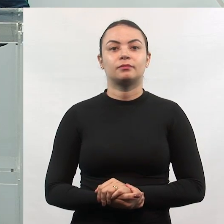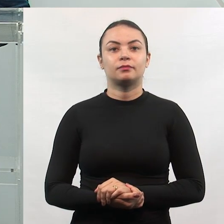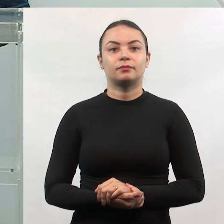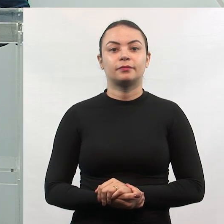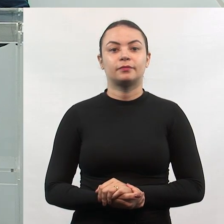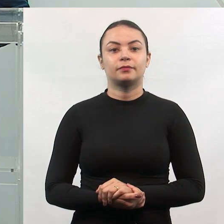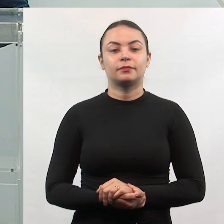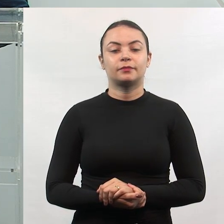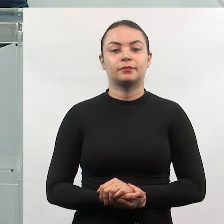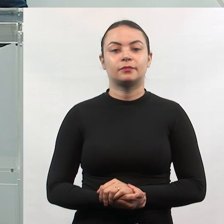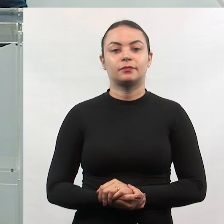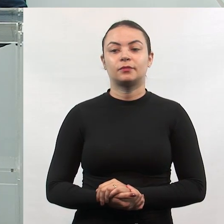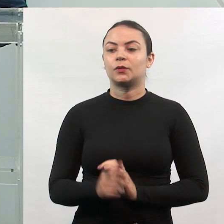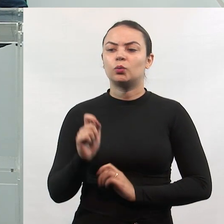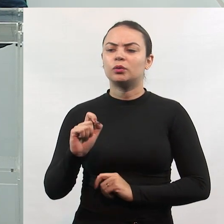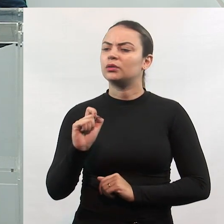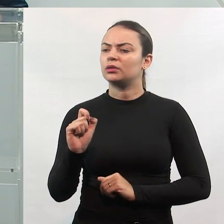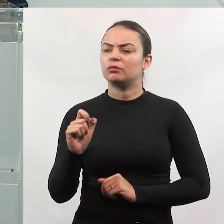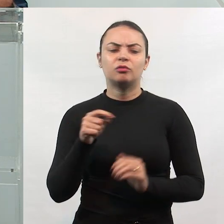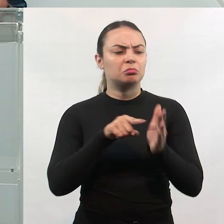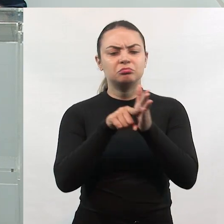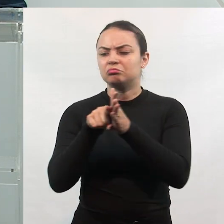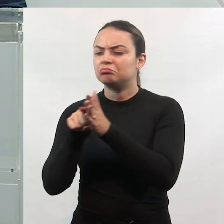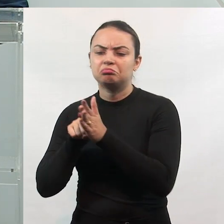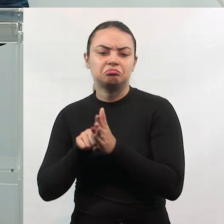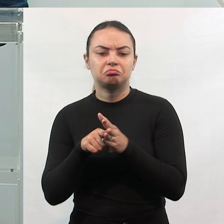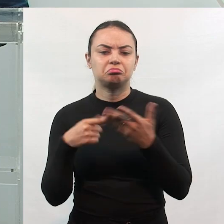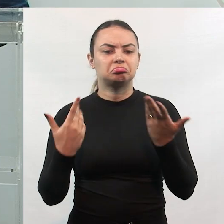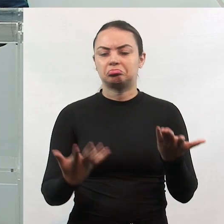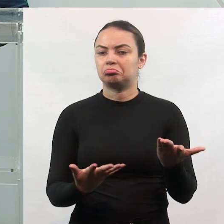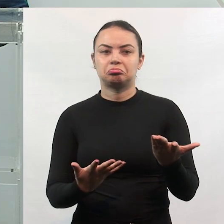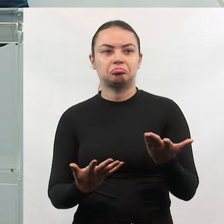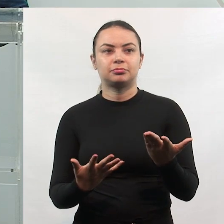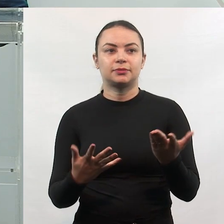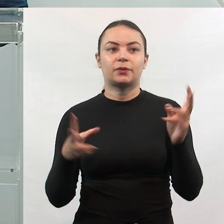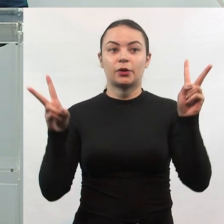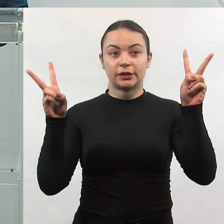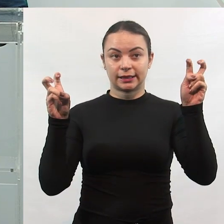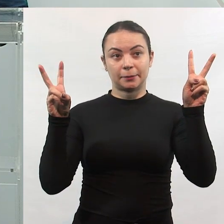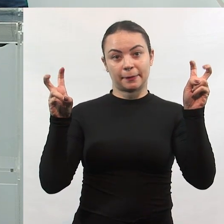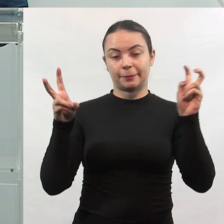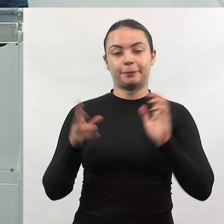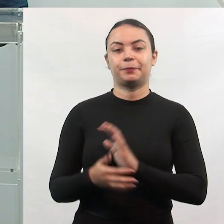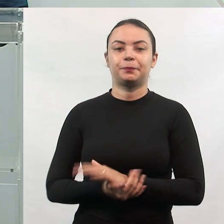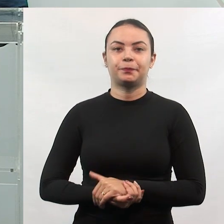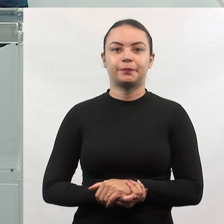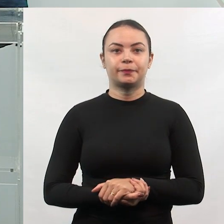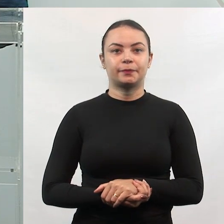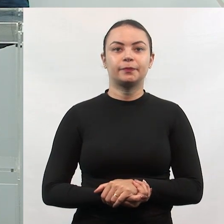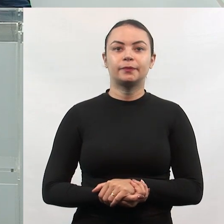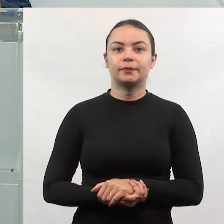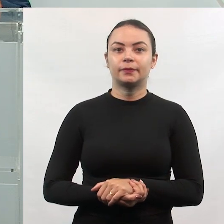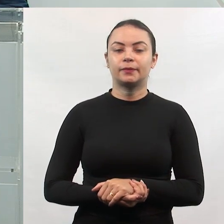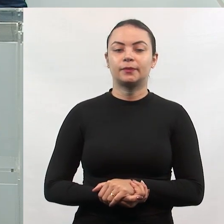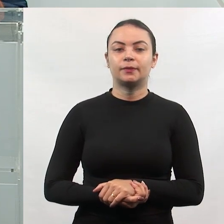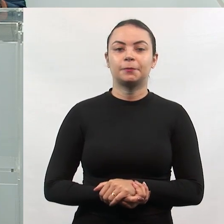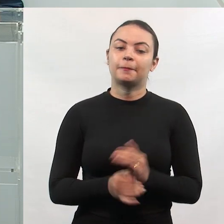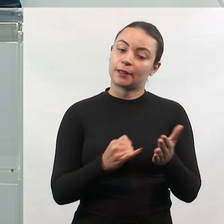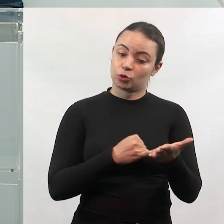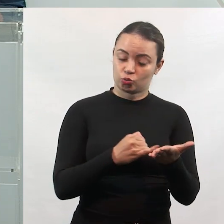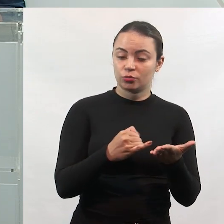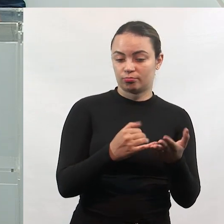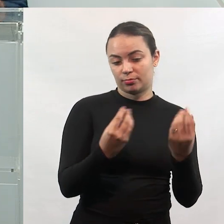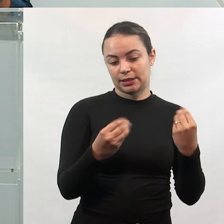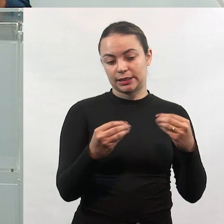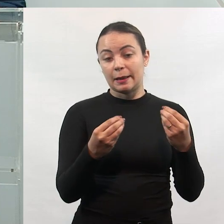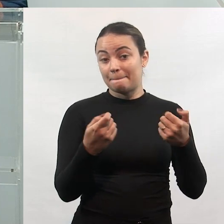por aquela busca de respostas, né? Quais são as questões que se apresentam relacionadas àquele assunto, tá? É na introdução que a